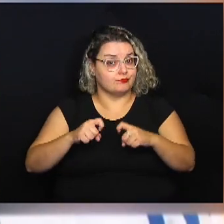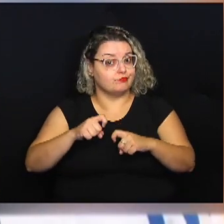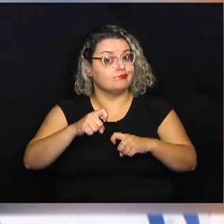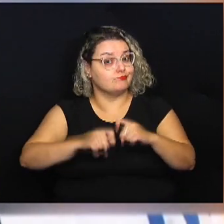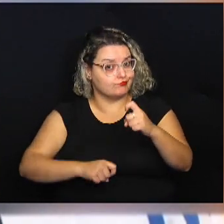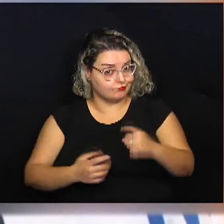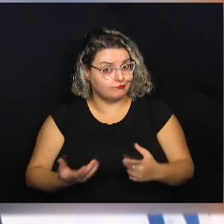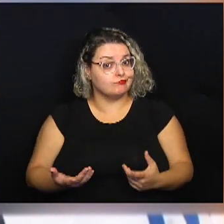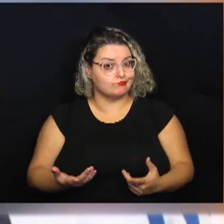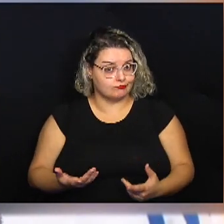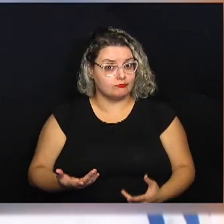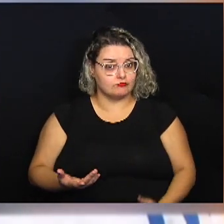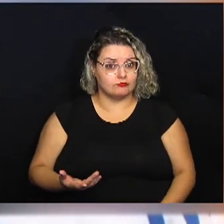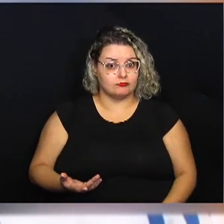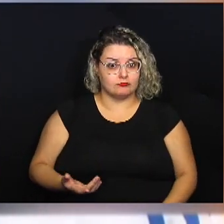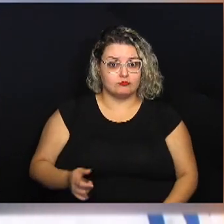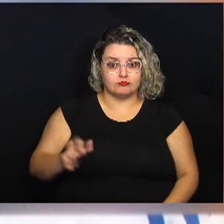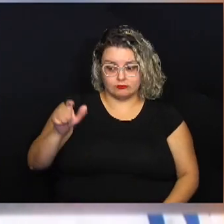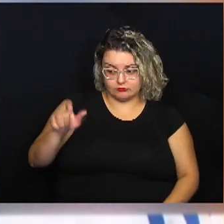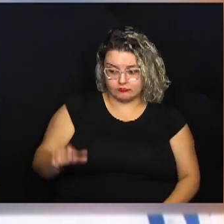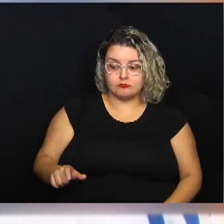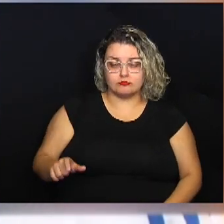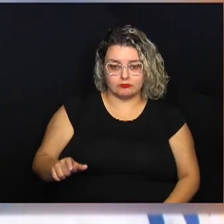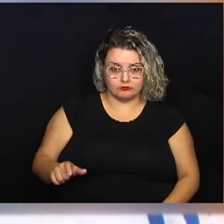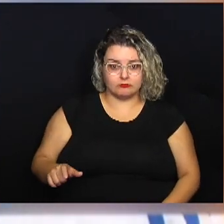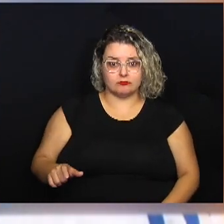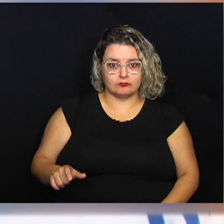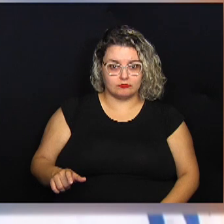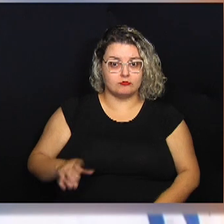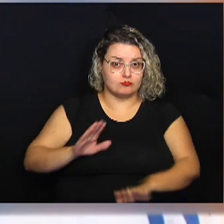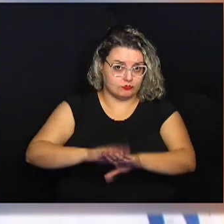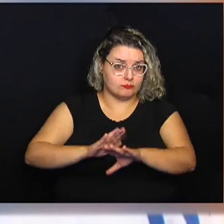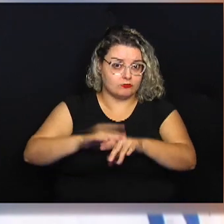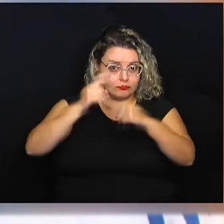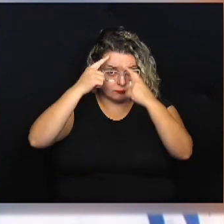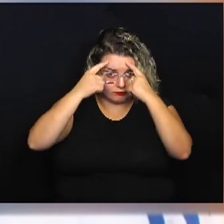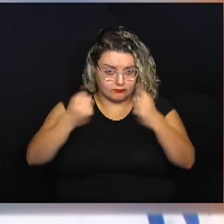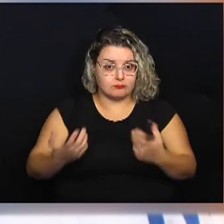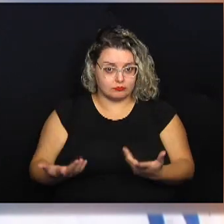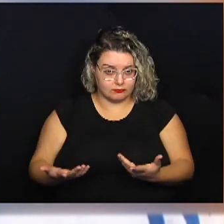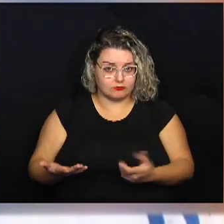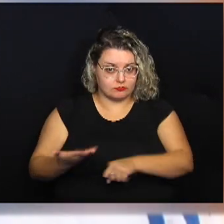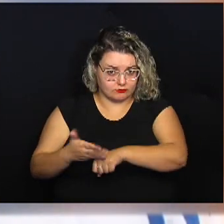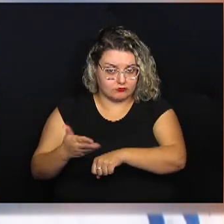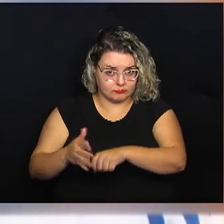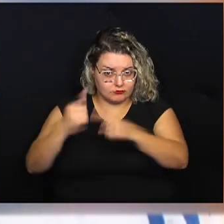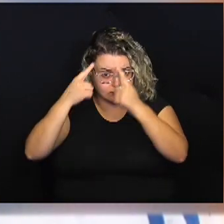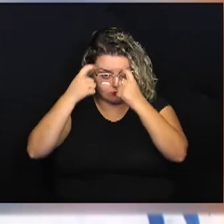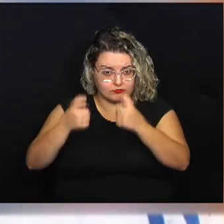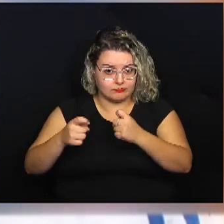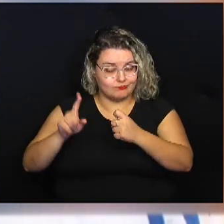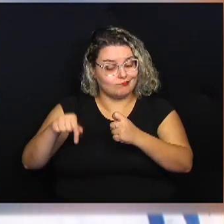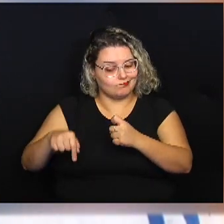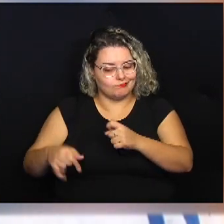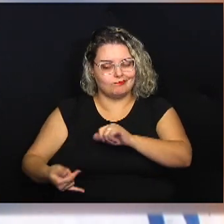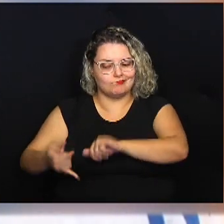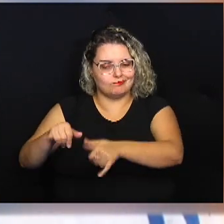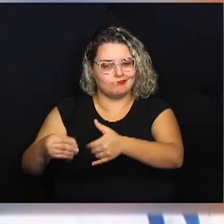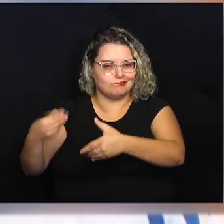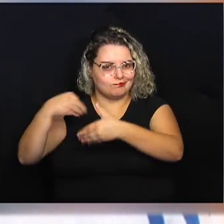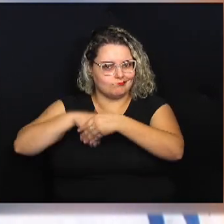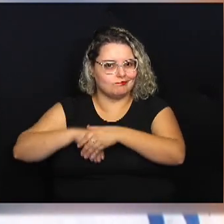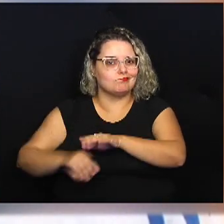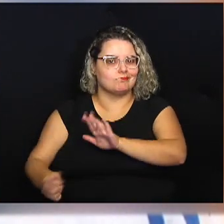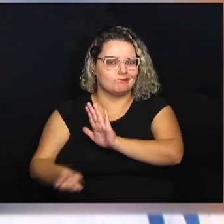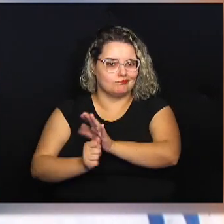pessoa, o autor dessa violência, né, ele está sob efeito de substâncias. E